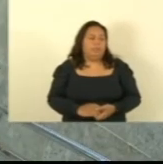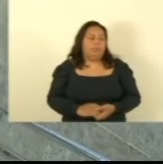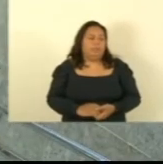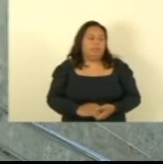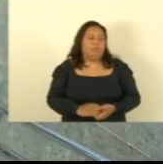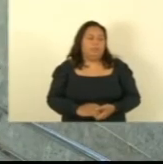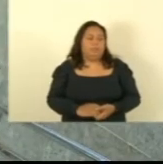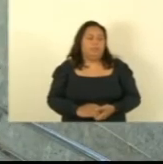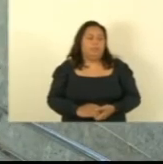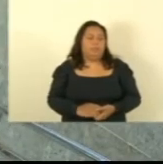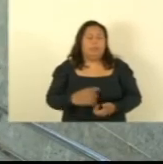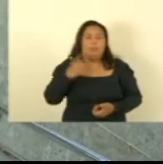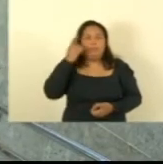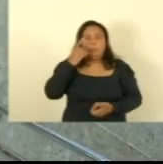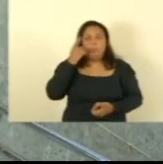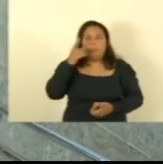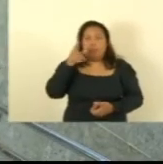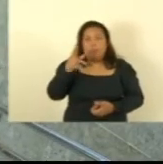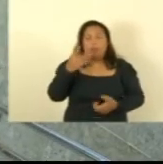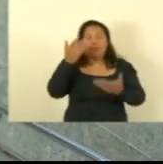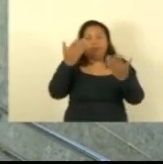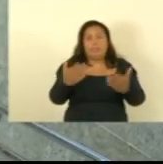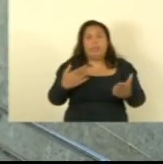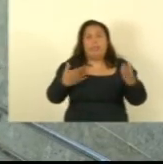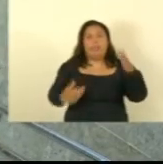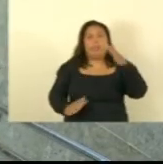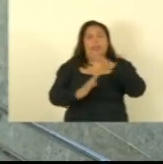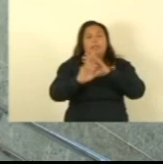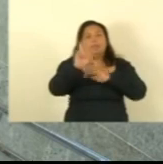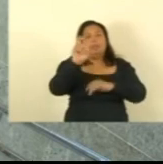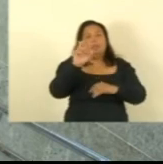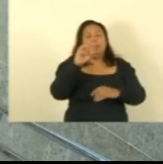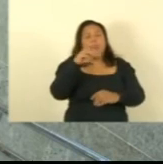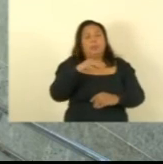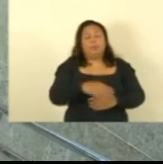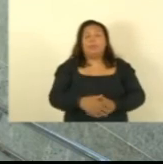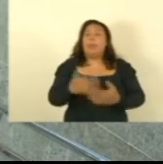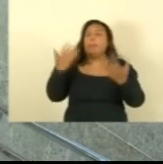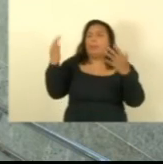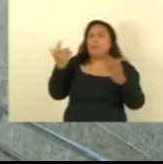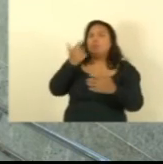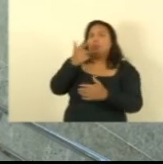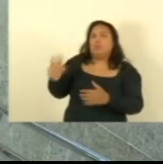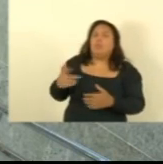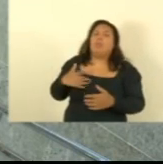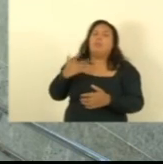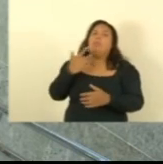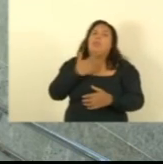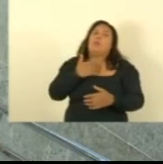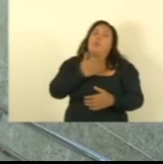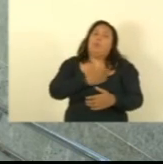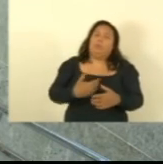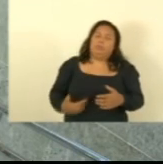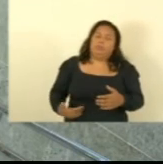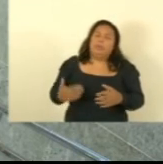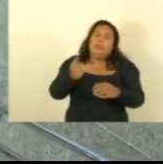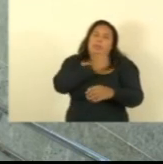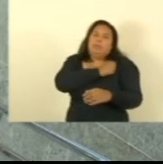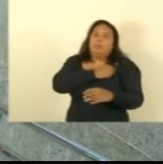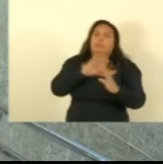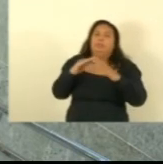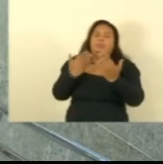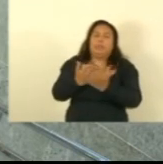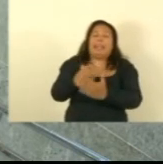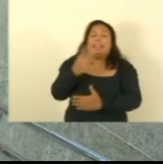Deputado Lucas Polesi, Vossa Excelência tem até 5 minutos. Mais uma vez, parabenizando aí a Escola Estadual de Ensino Médio Guarapari. São